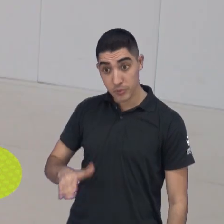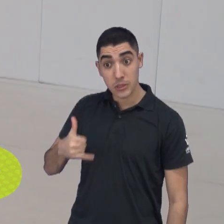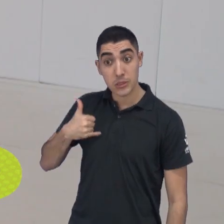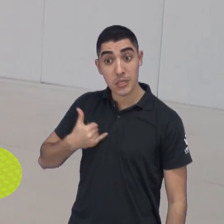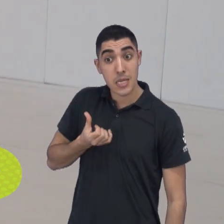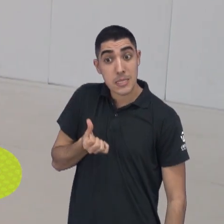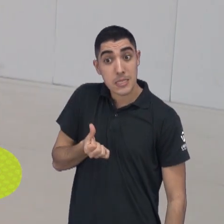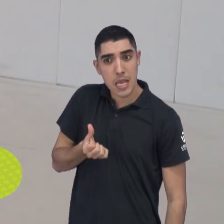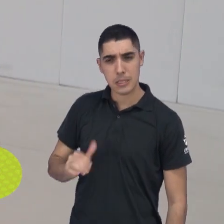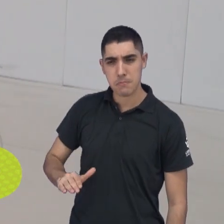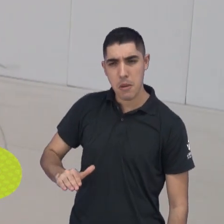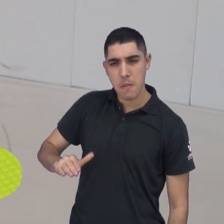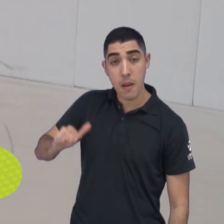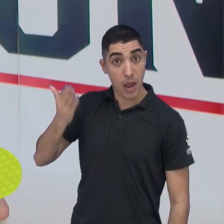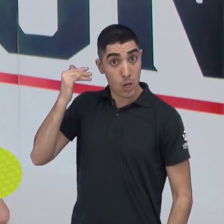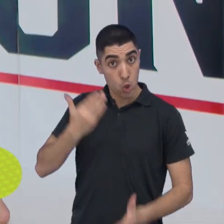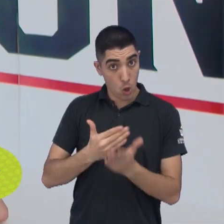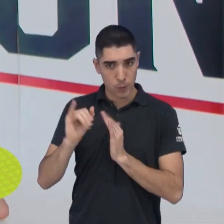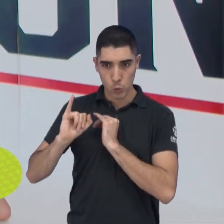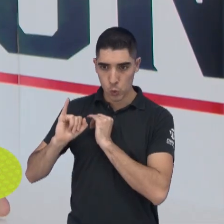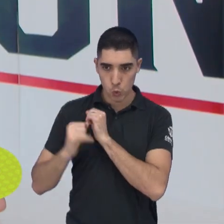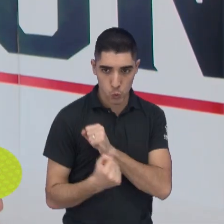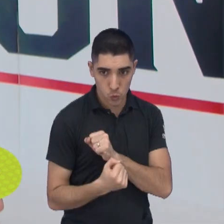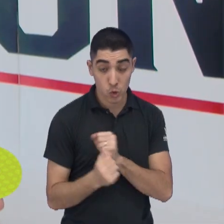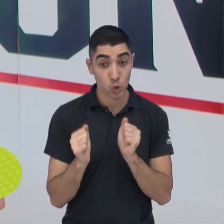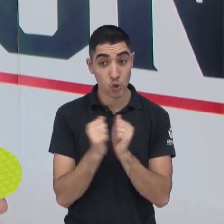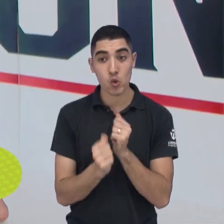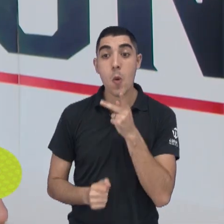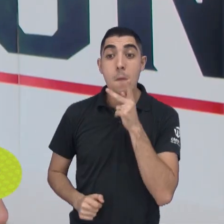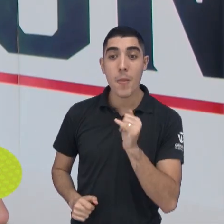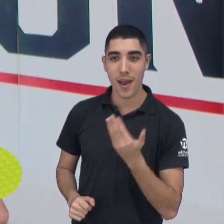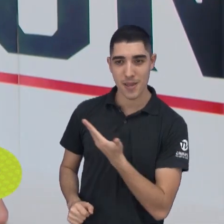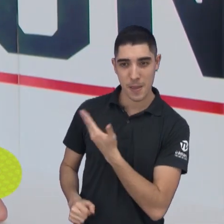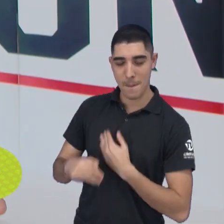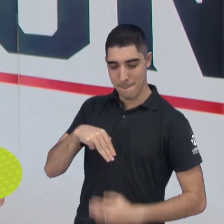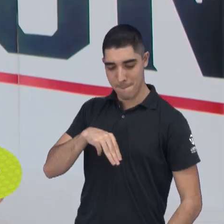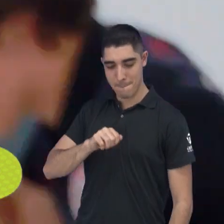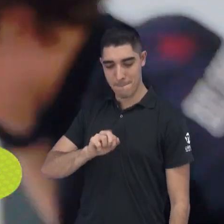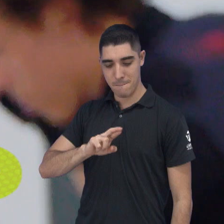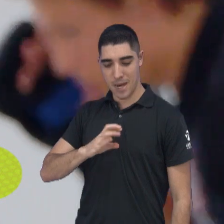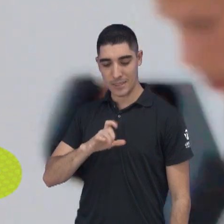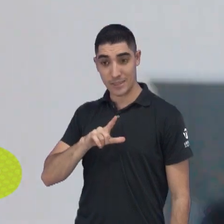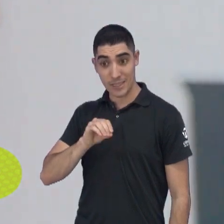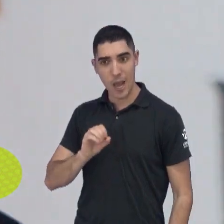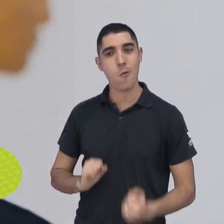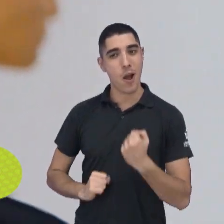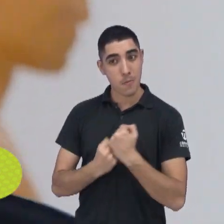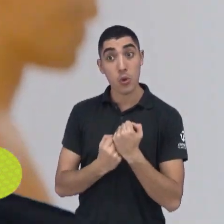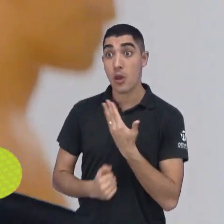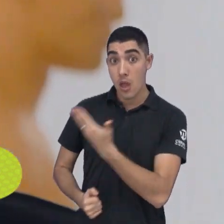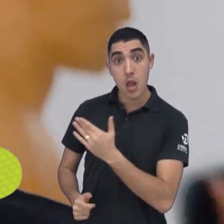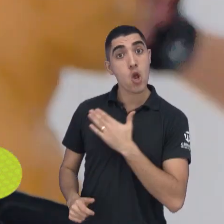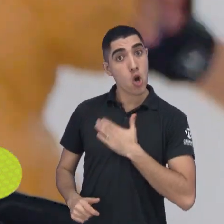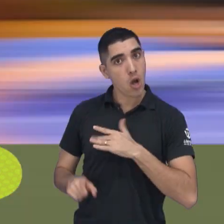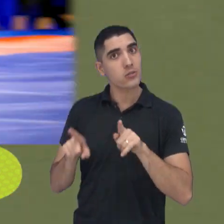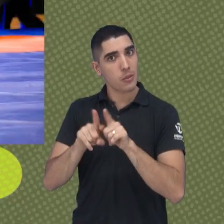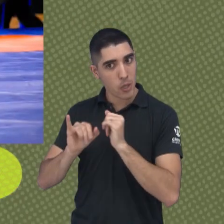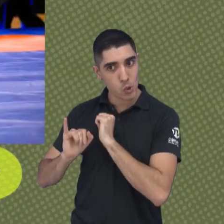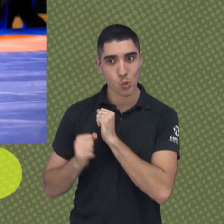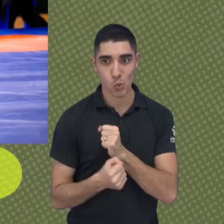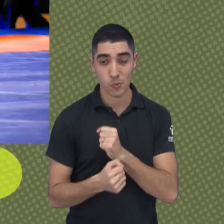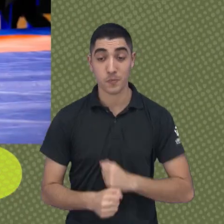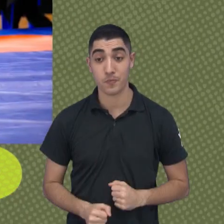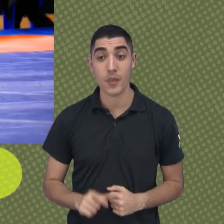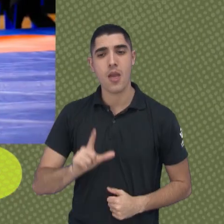anos. Começou no jiu-jitsu, apoiado pelo pai Marcelo, que também é praticante da modalidade.